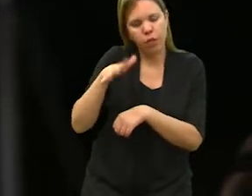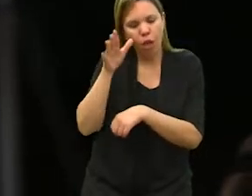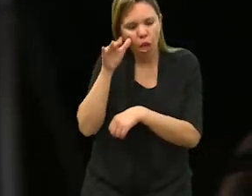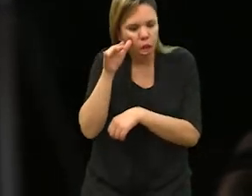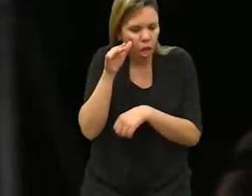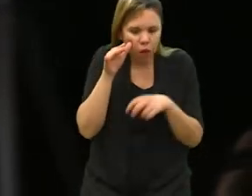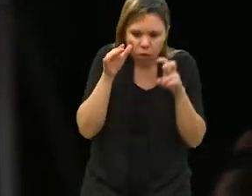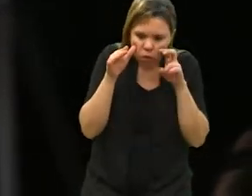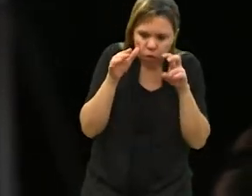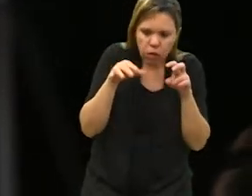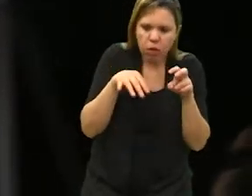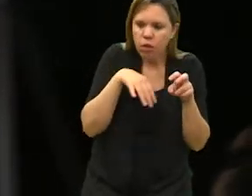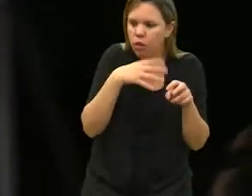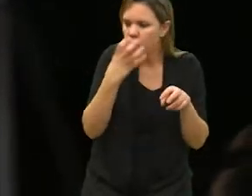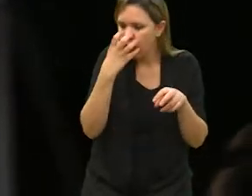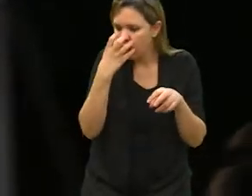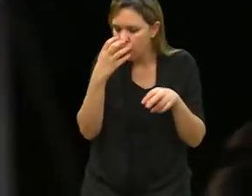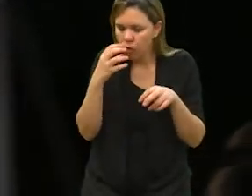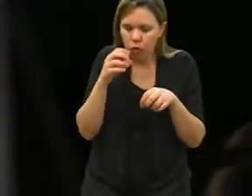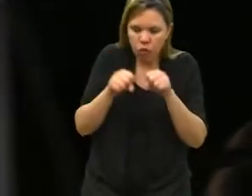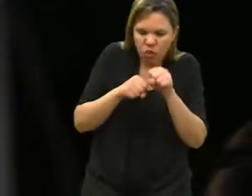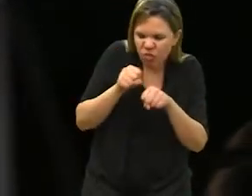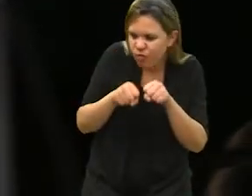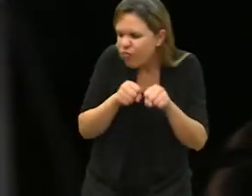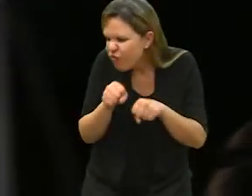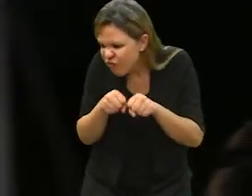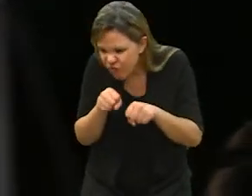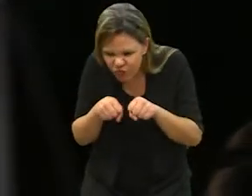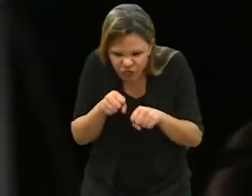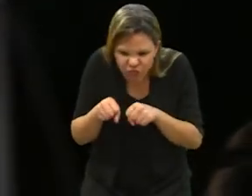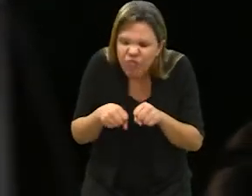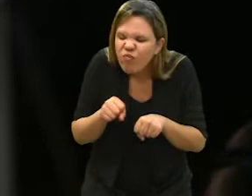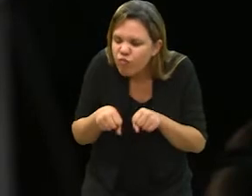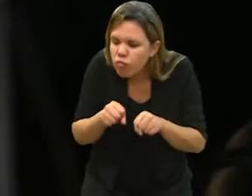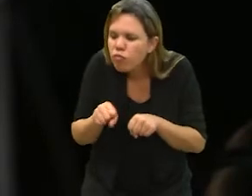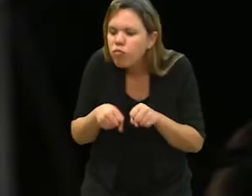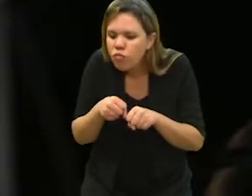pela curiosidade, ele vai atrás desses animais, eles se movimentam muito engraçado, então